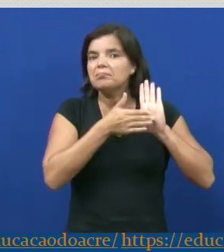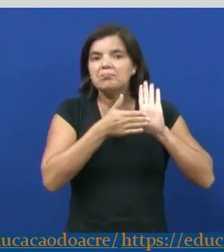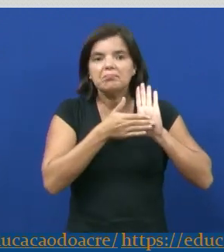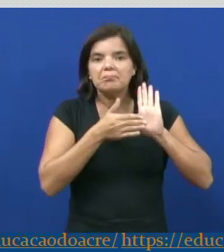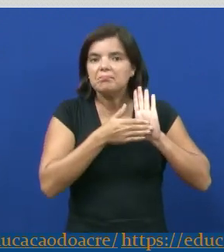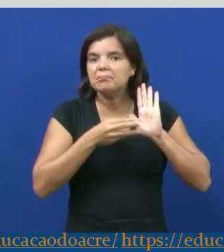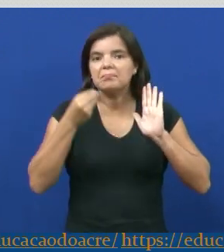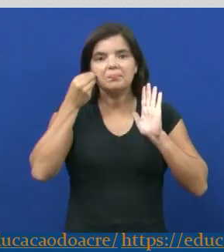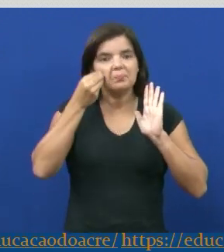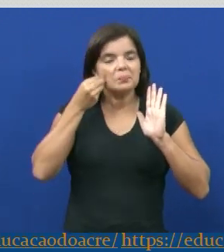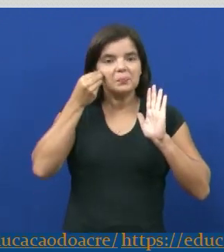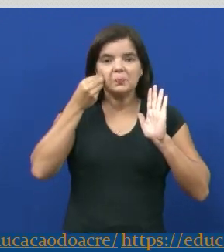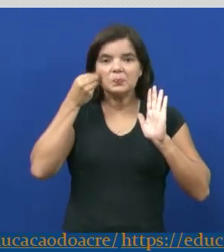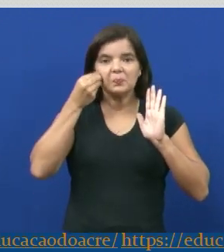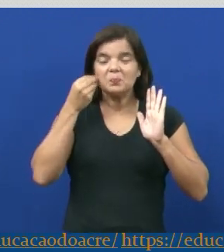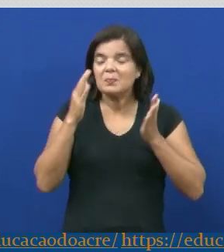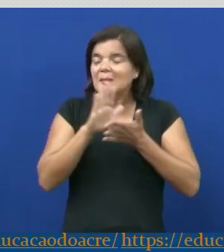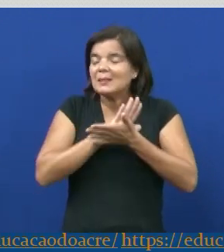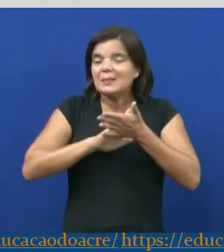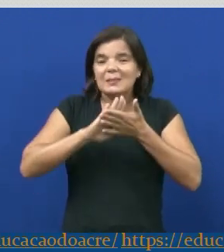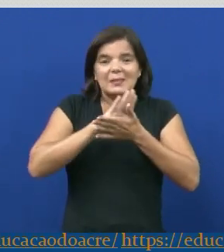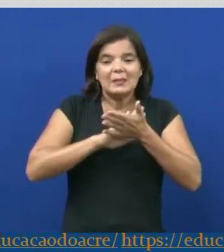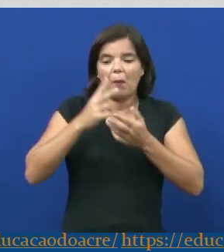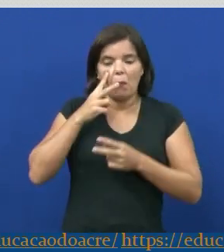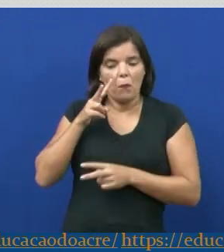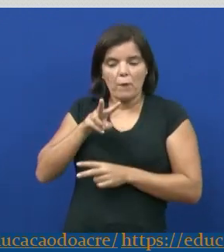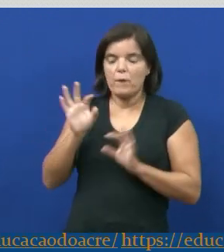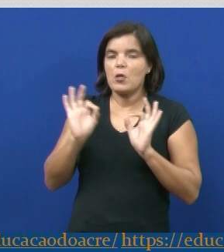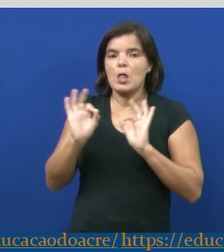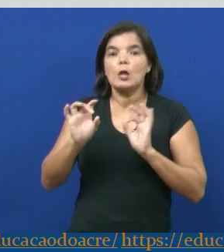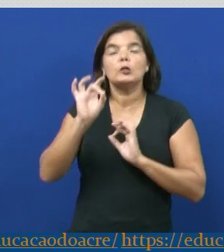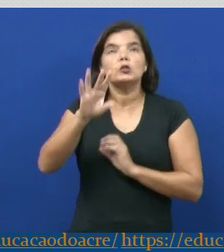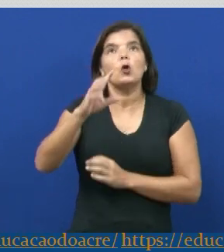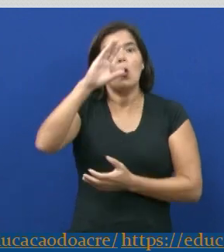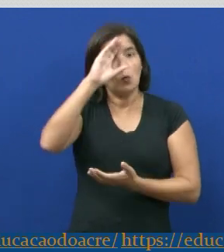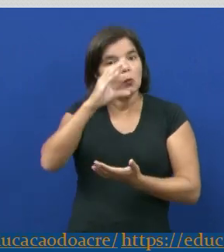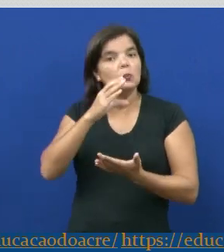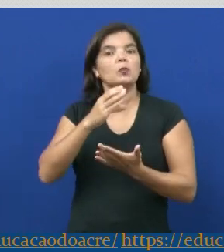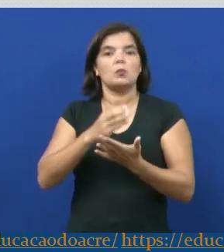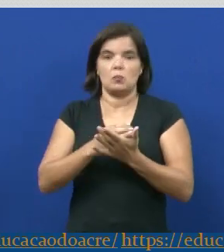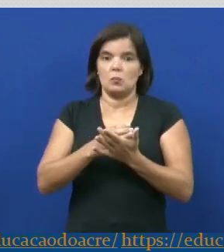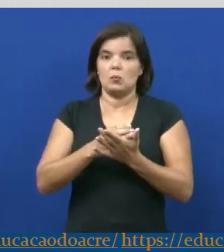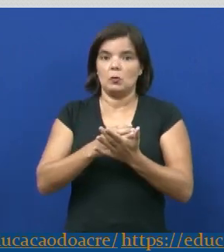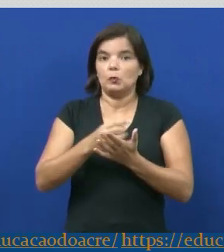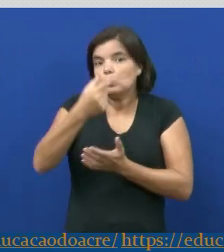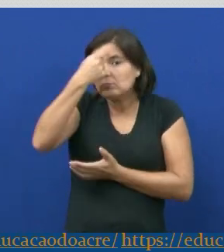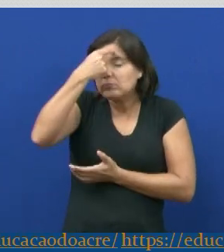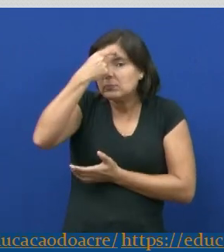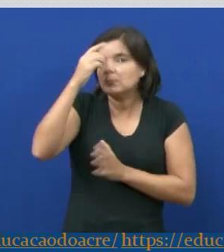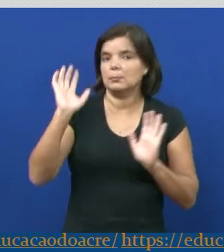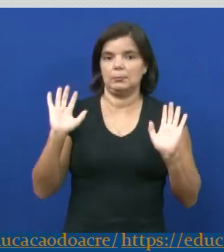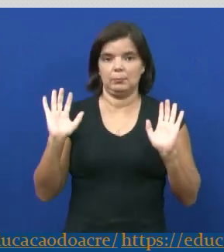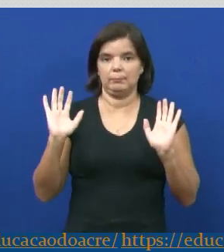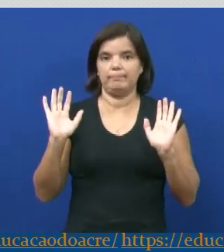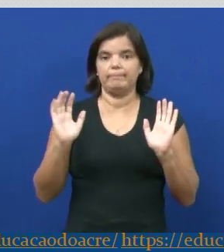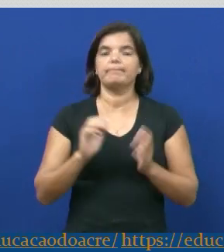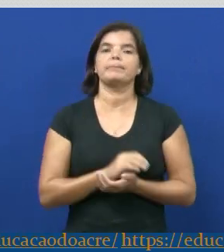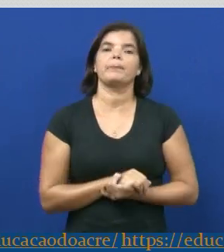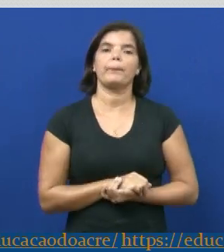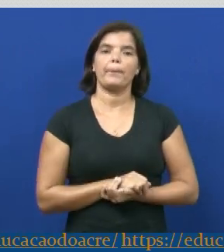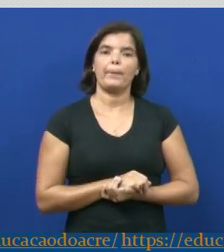nem experiência de sentido algum da sua visão. Ele apenas crê no poder da razão, da